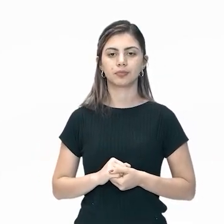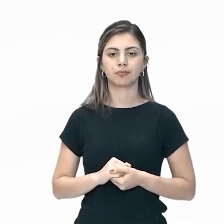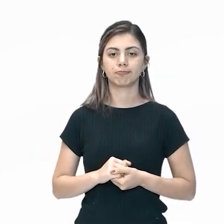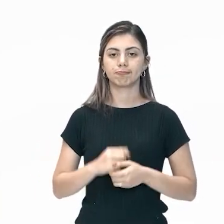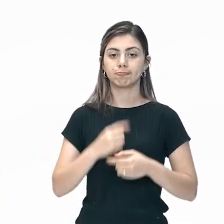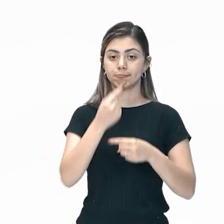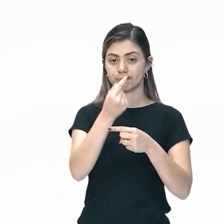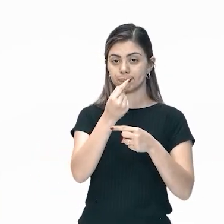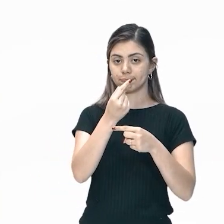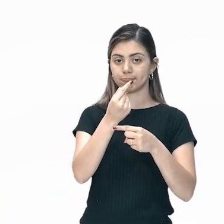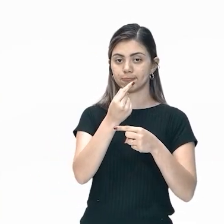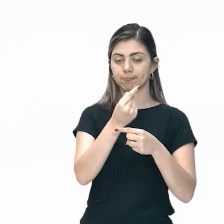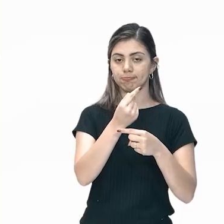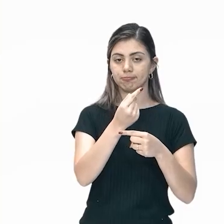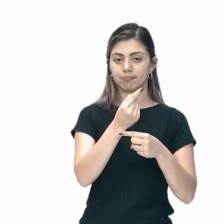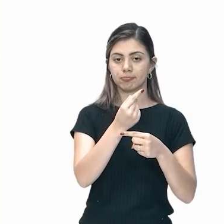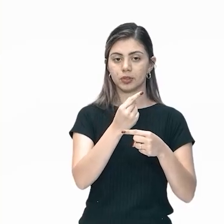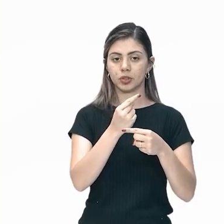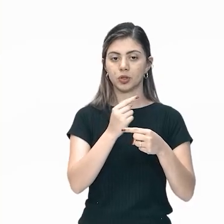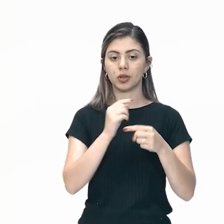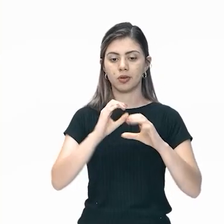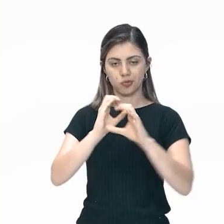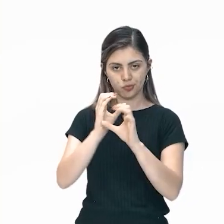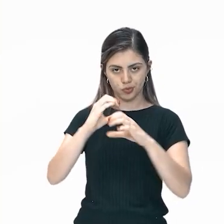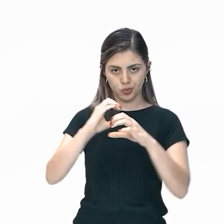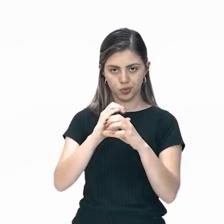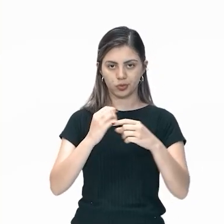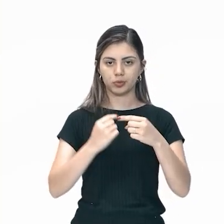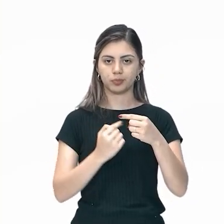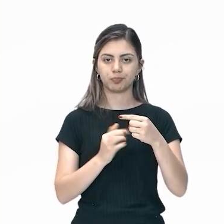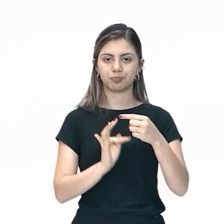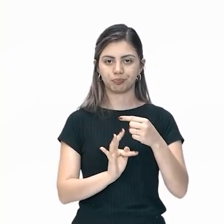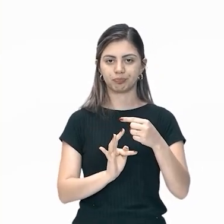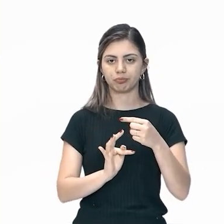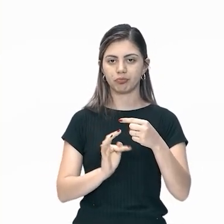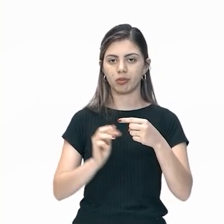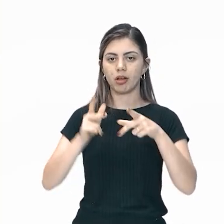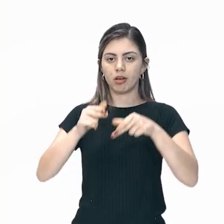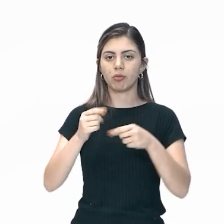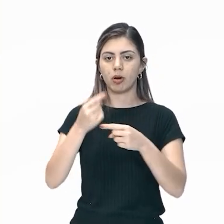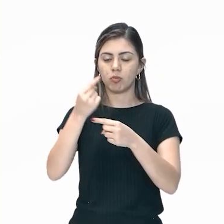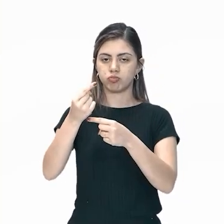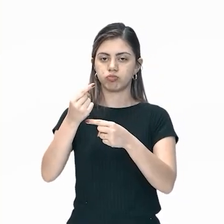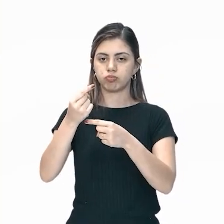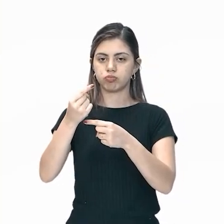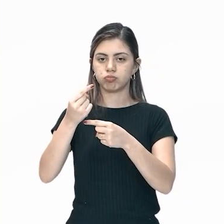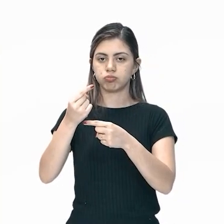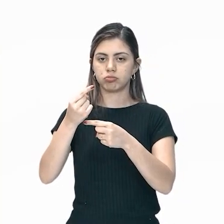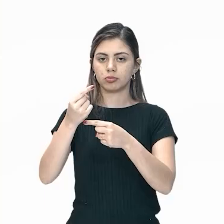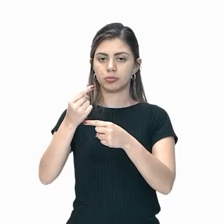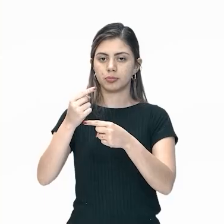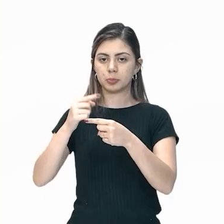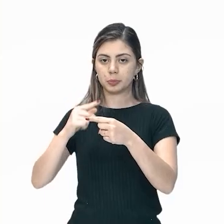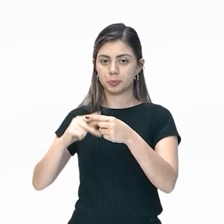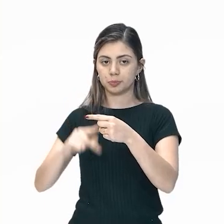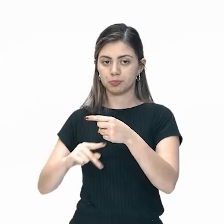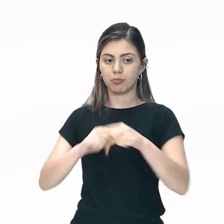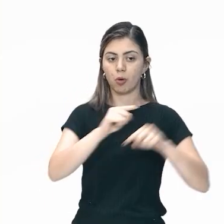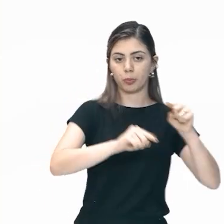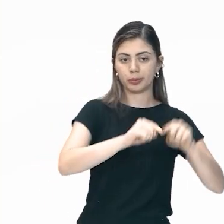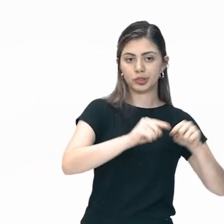1 sobre o foco é igual a 1 sobre posição